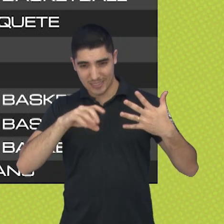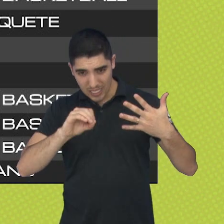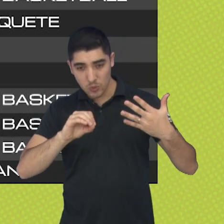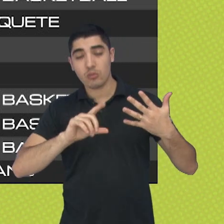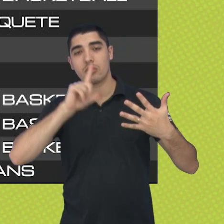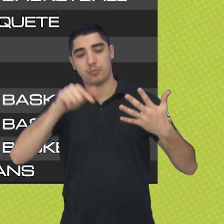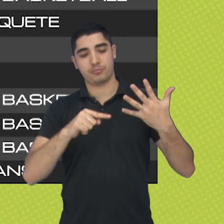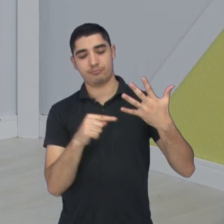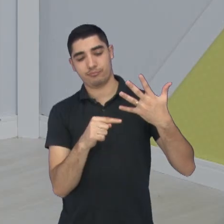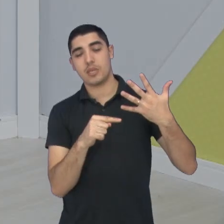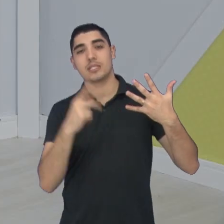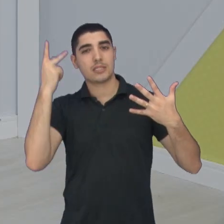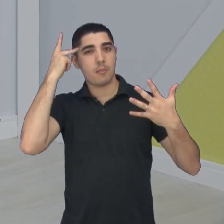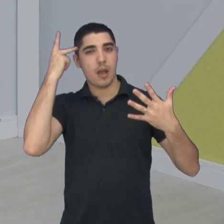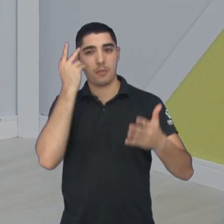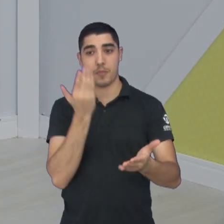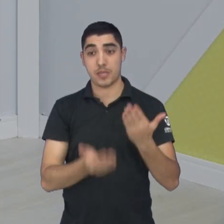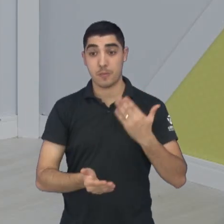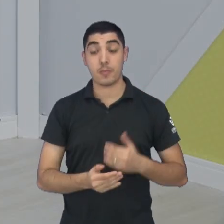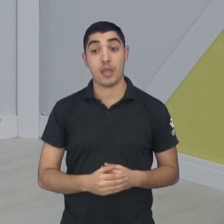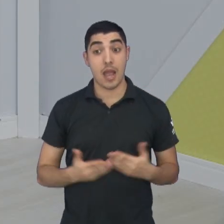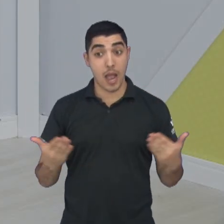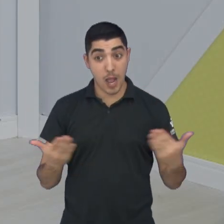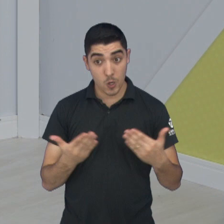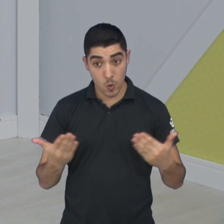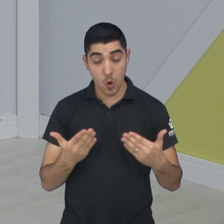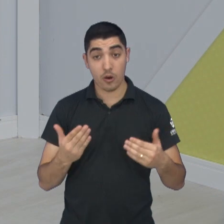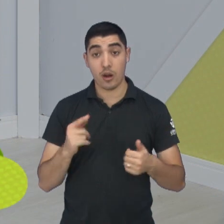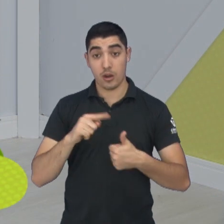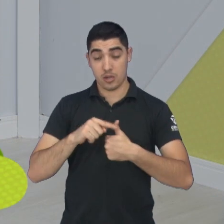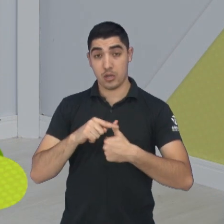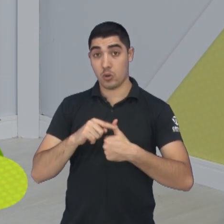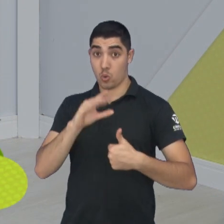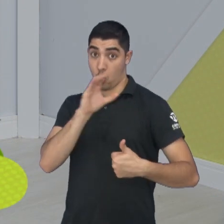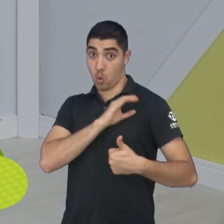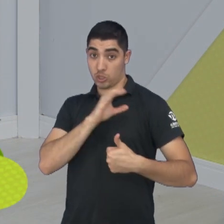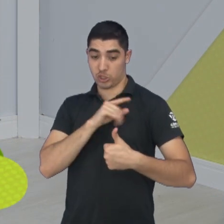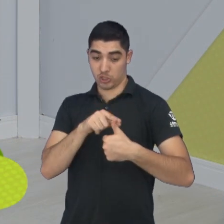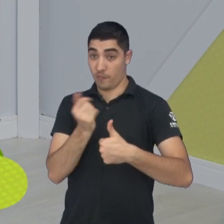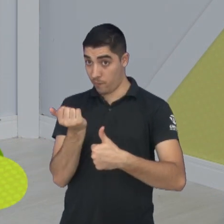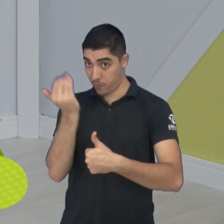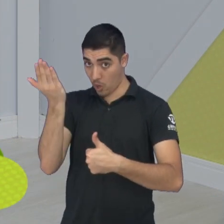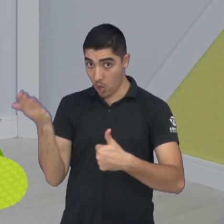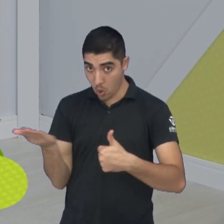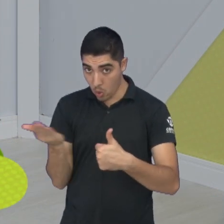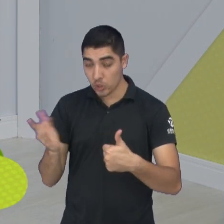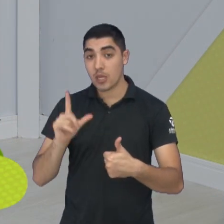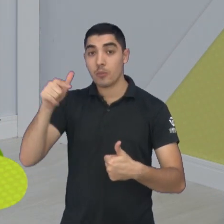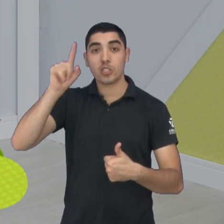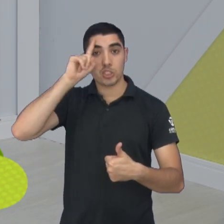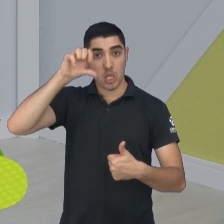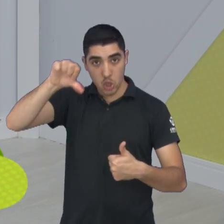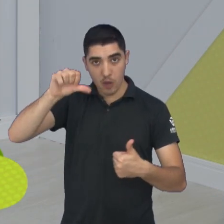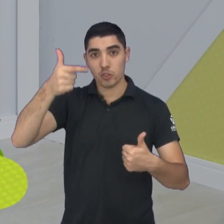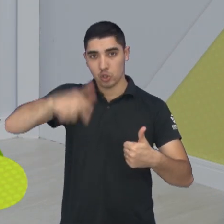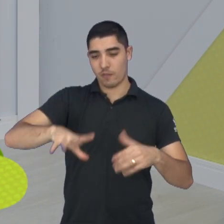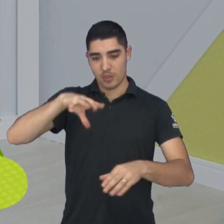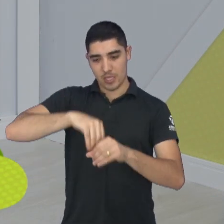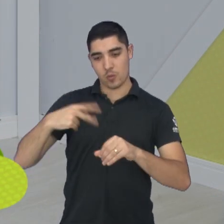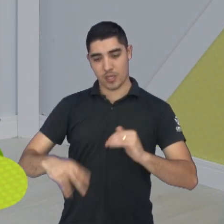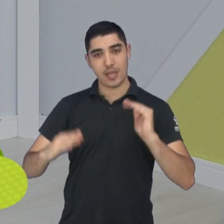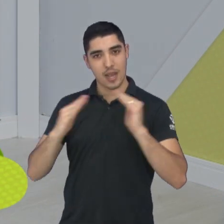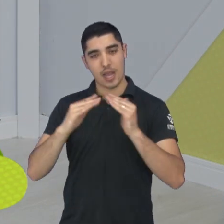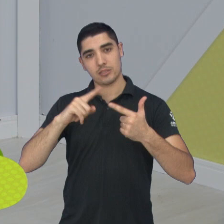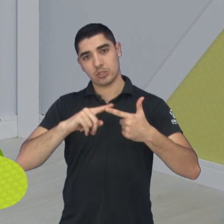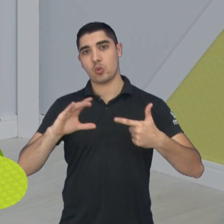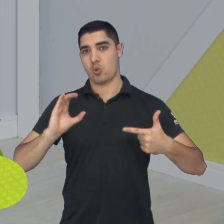gente já falou, 2 jogos seguidos contra o Corinthians. Hoje é lá no Vlamir Marques, 8 da noite, depois no dia 9, recebe novamente o Corinthians pelo